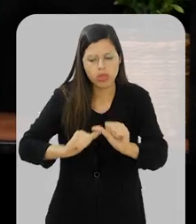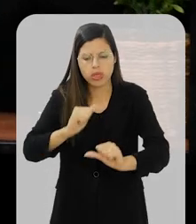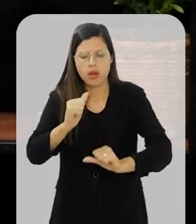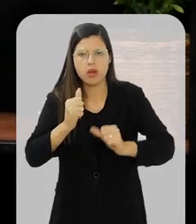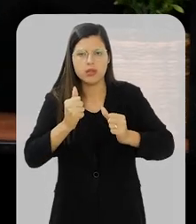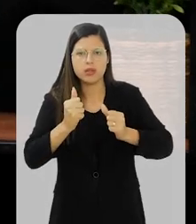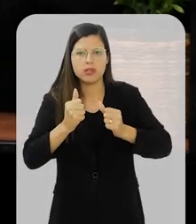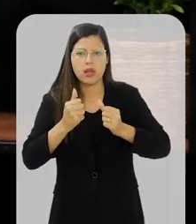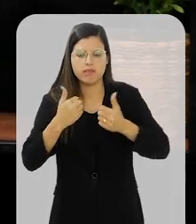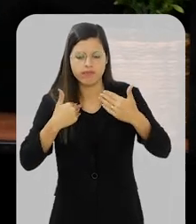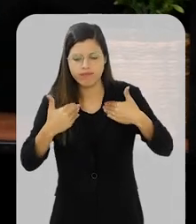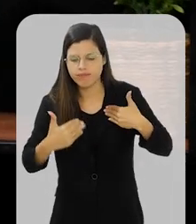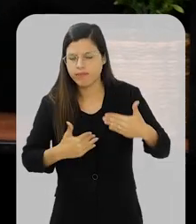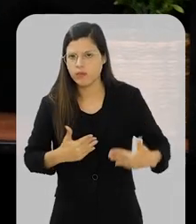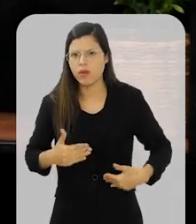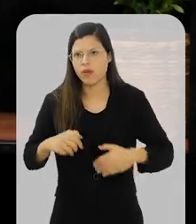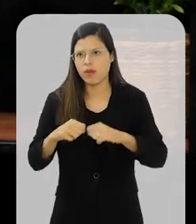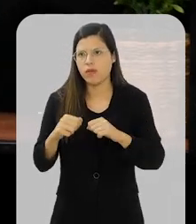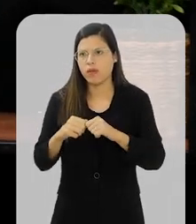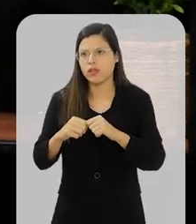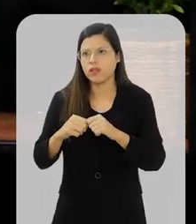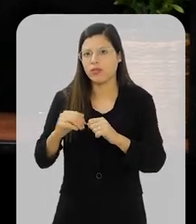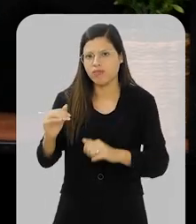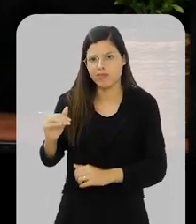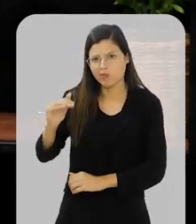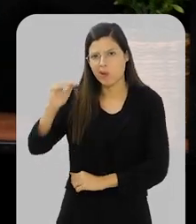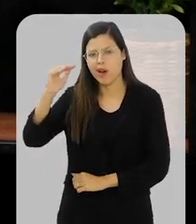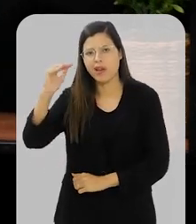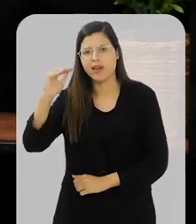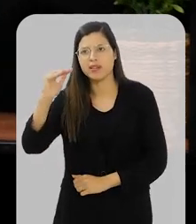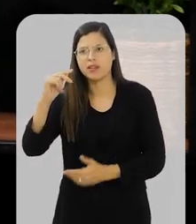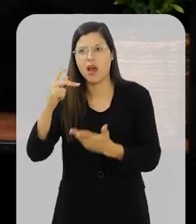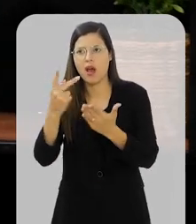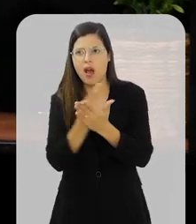organismo, que faz com que, na idade adulta, a gente